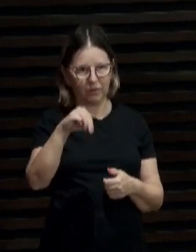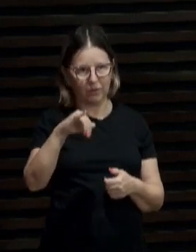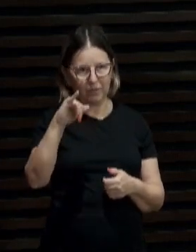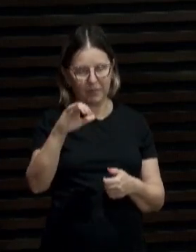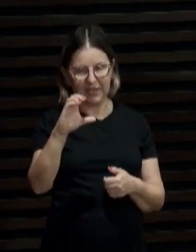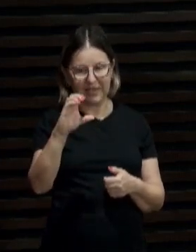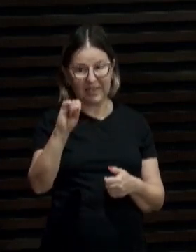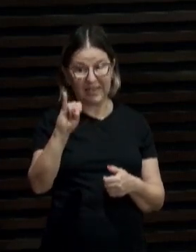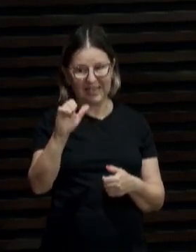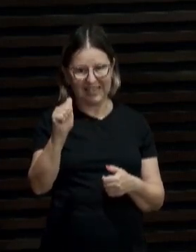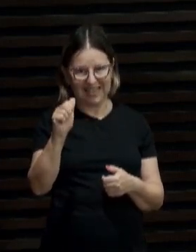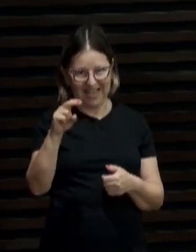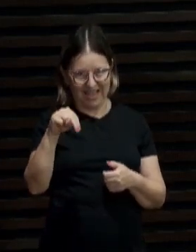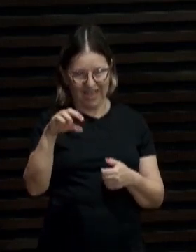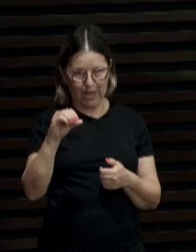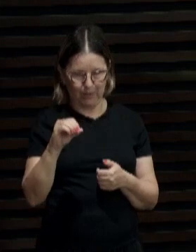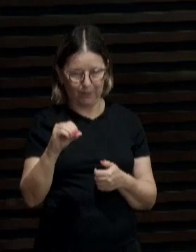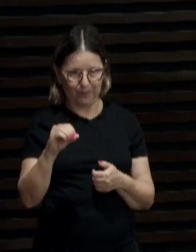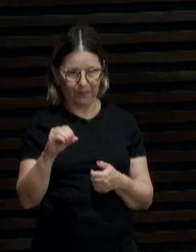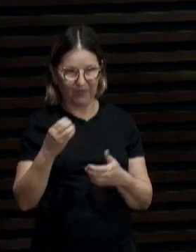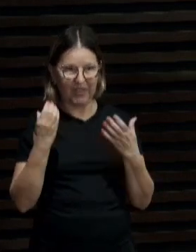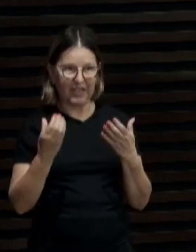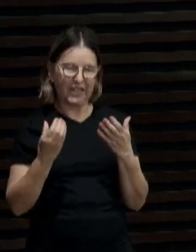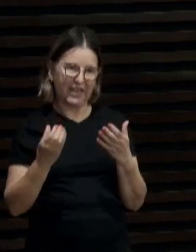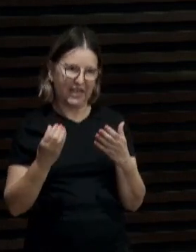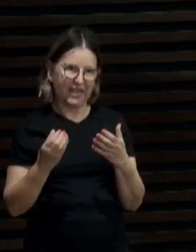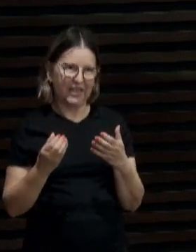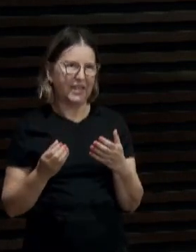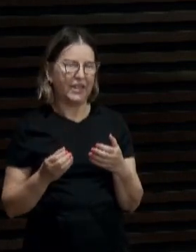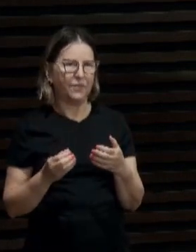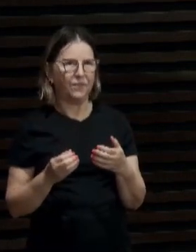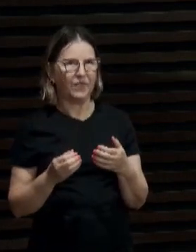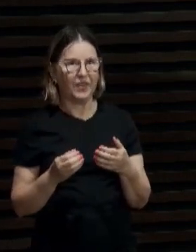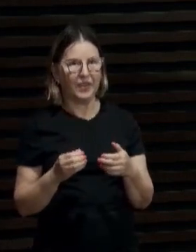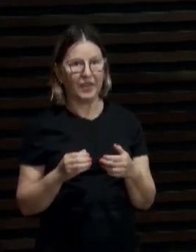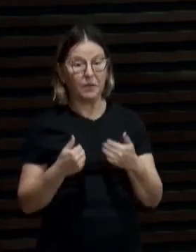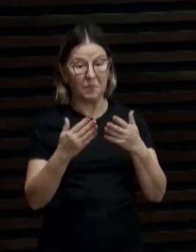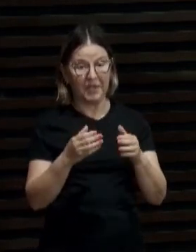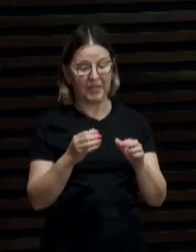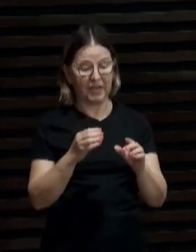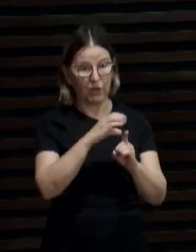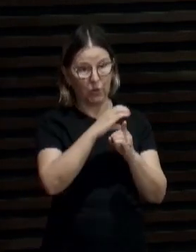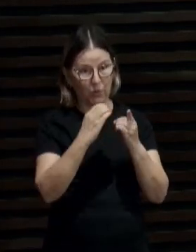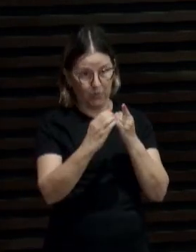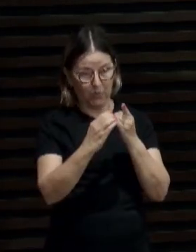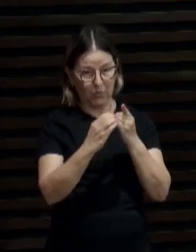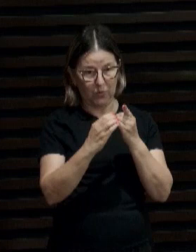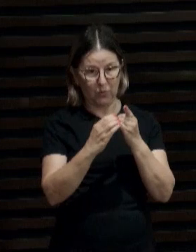era restaurar o culto ao deus pagão Saturno e também estabelecer-se a si mesmo como